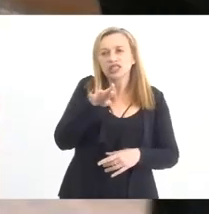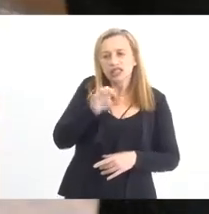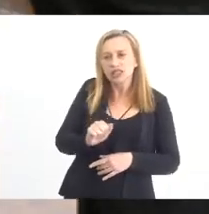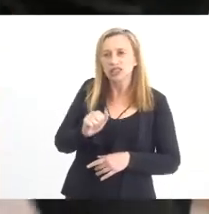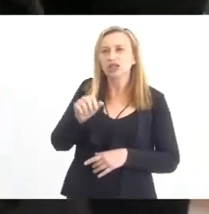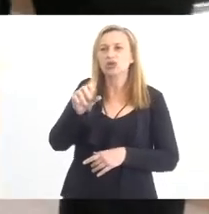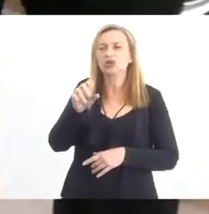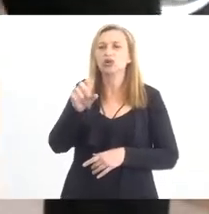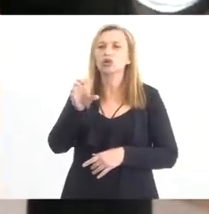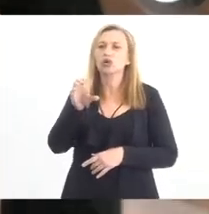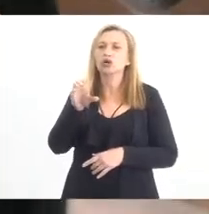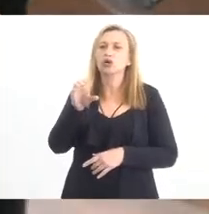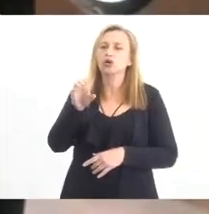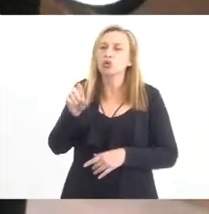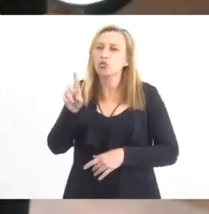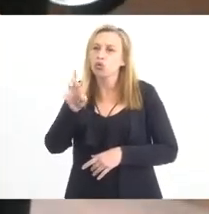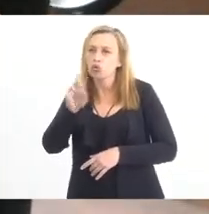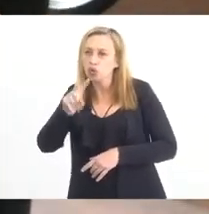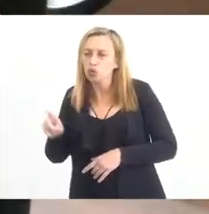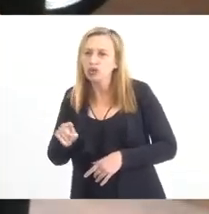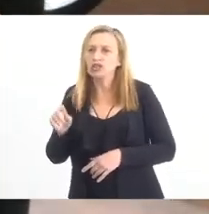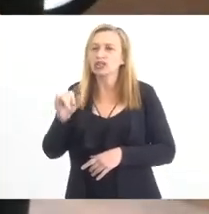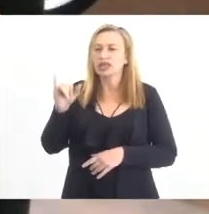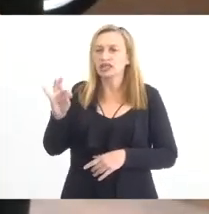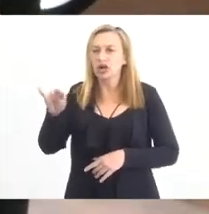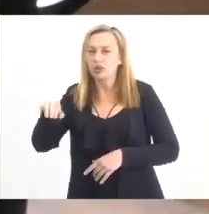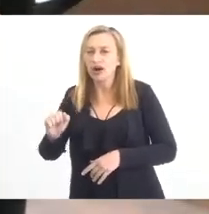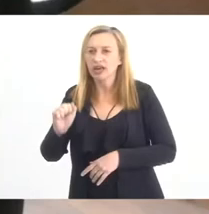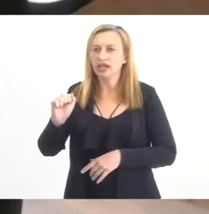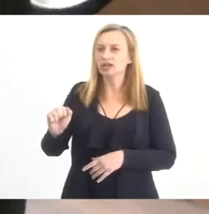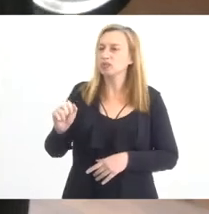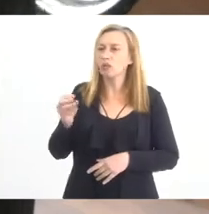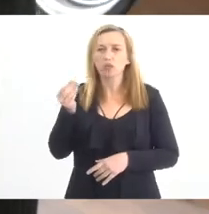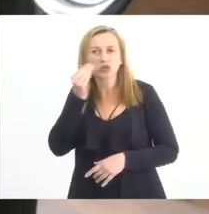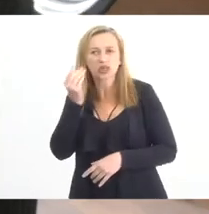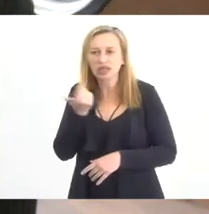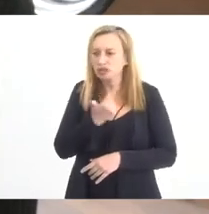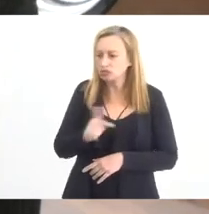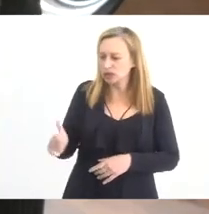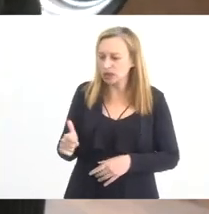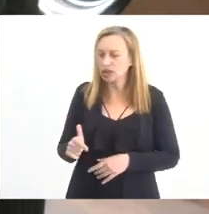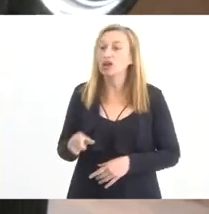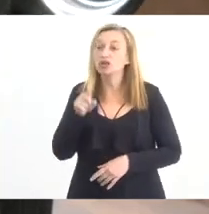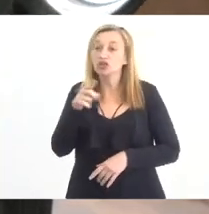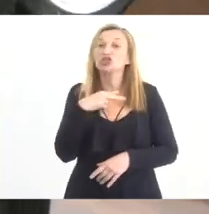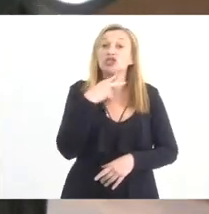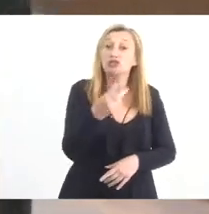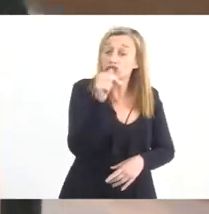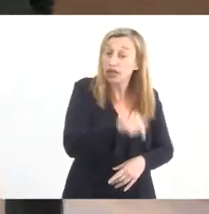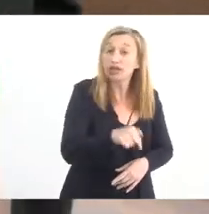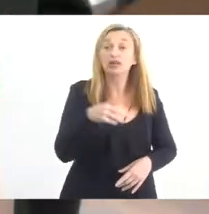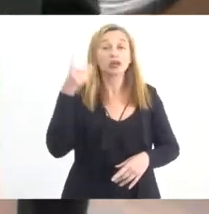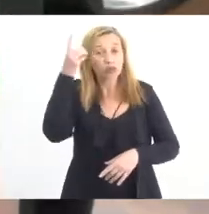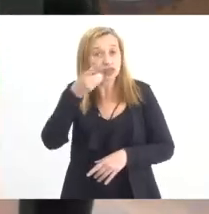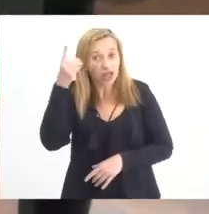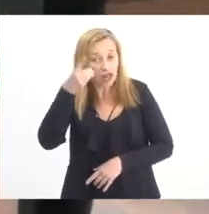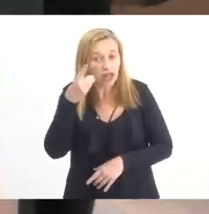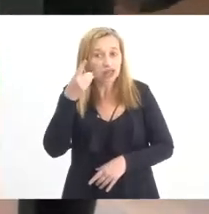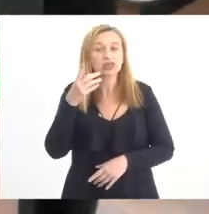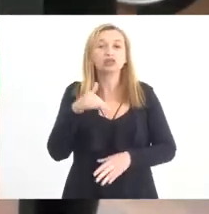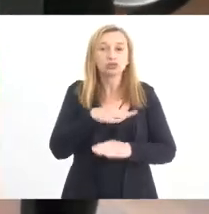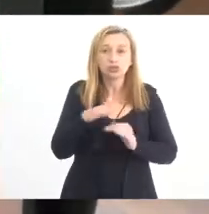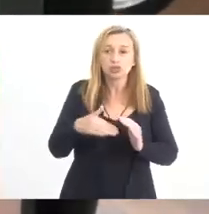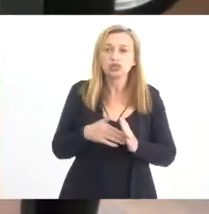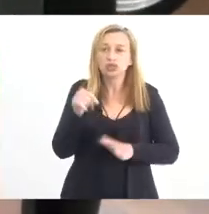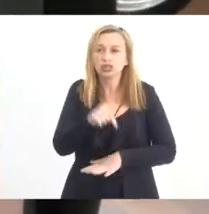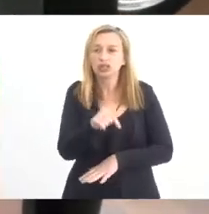Itaguaí, não dá oportunidade, vocês estão tendo a voz aqui, vocês estão aqui com o deputado, com os